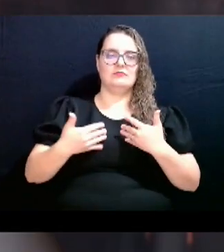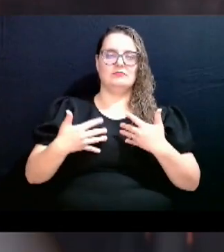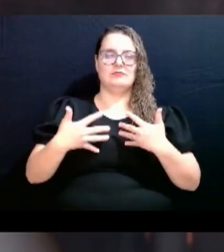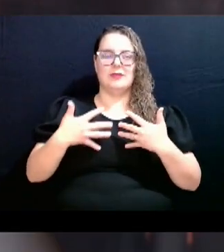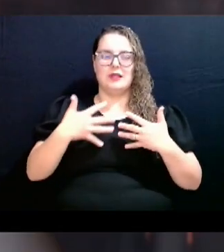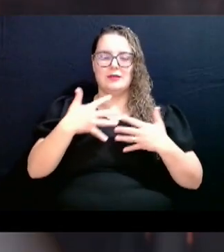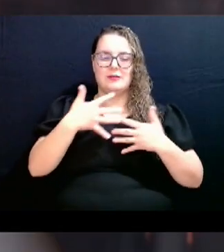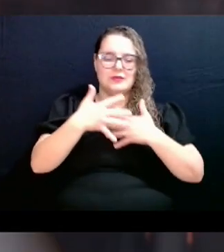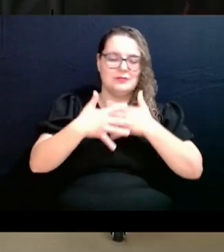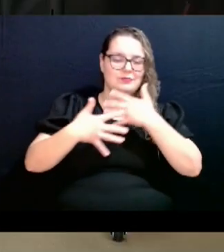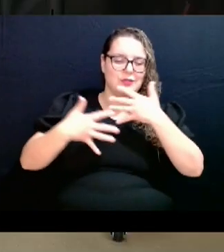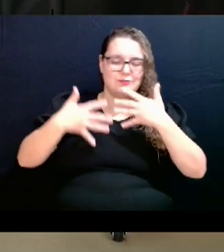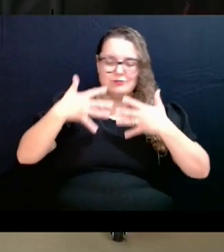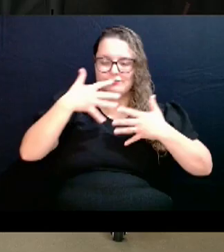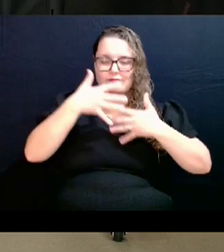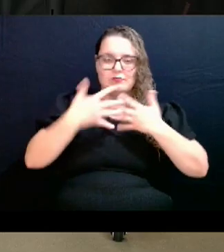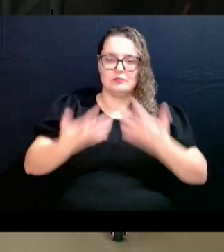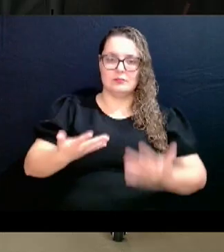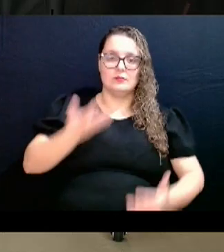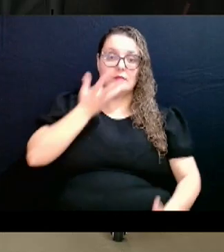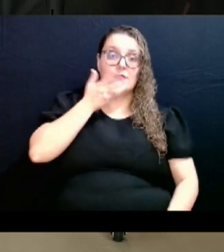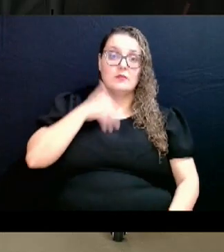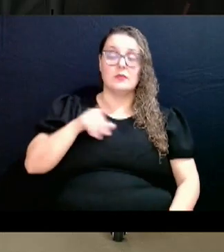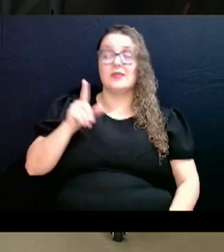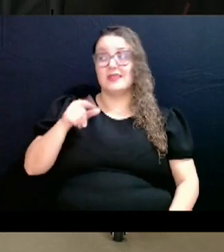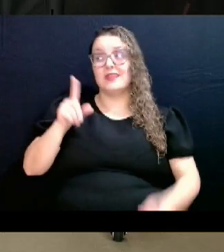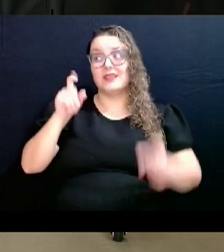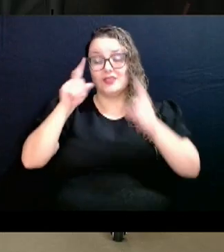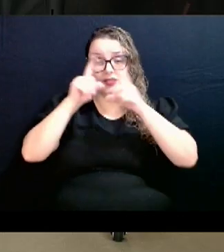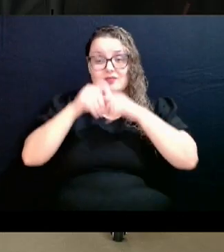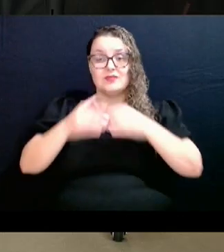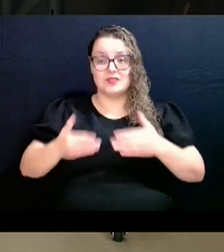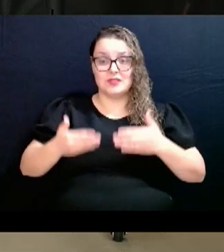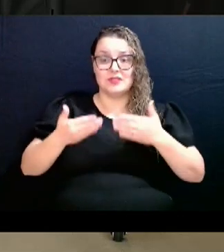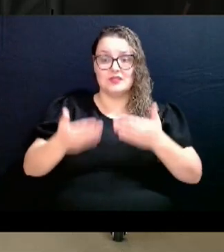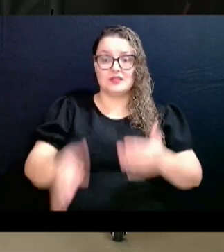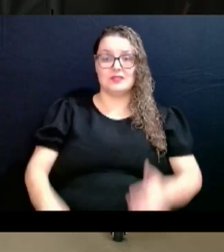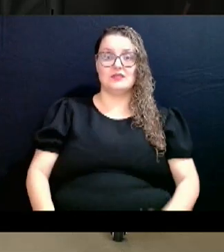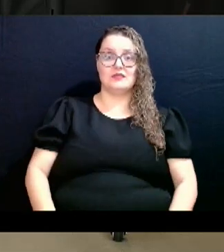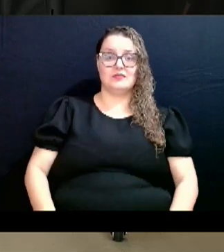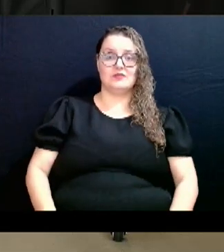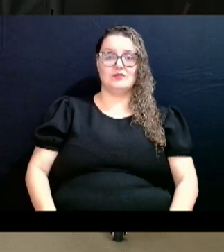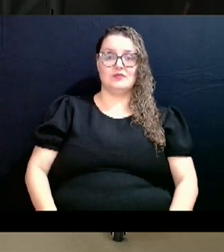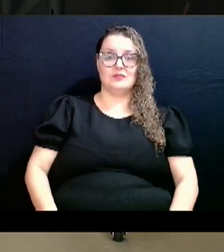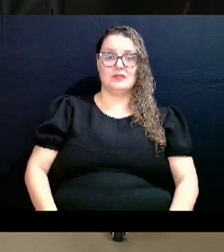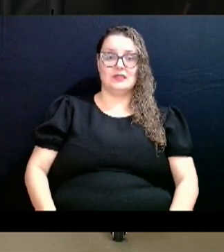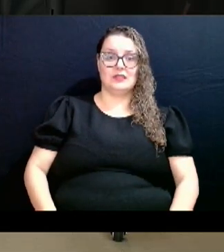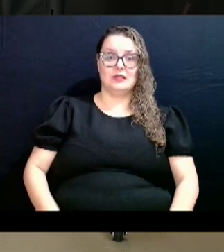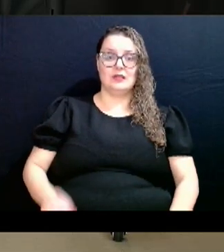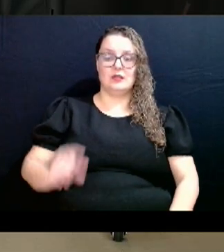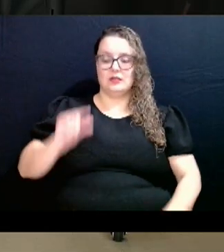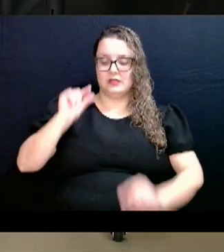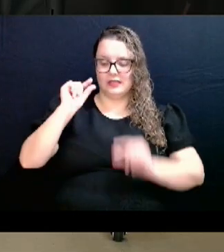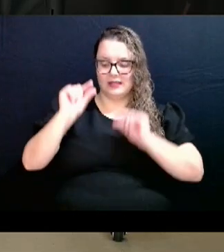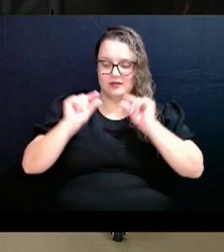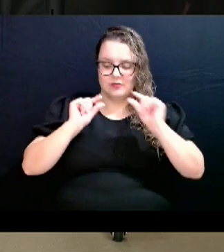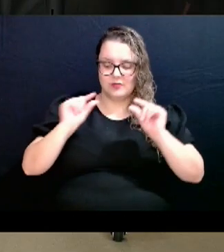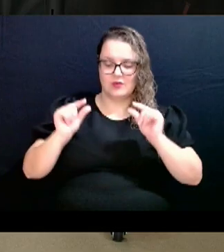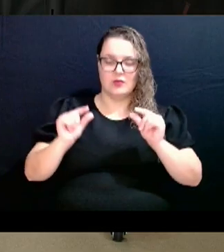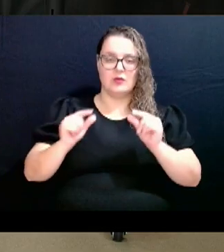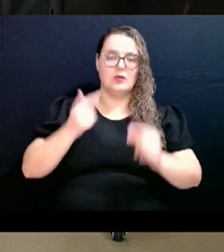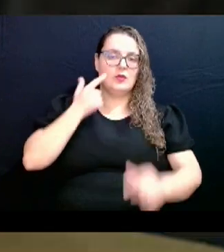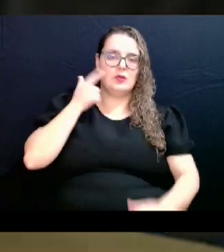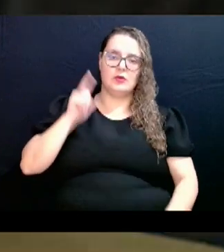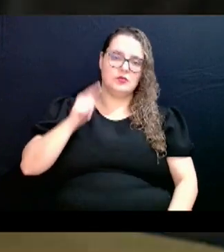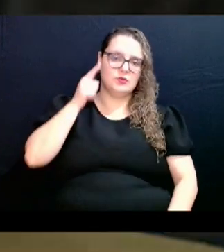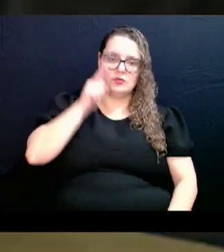né? É algo muito delicado que a gente traz pinceladas aqui no programa. Claro que a gente não consegue falar tudo, né? A gente